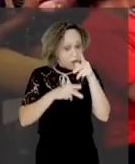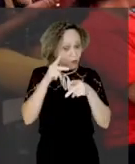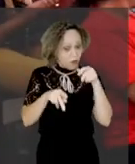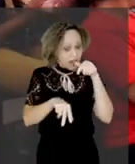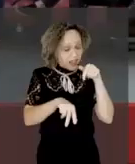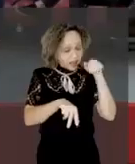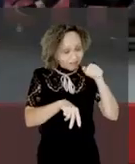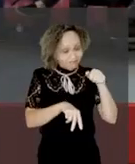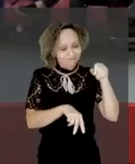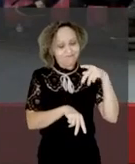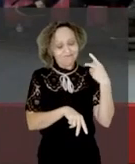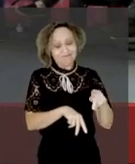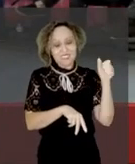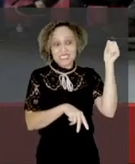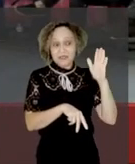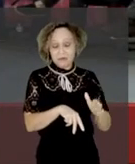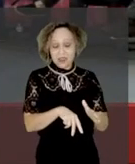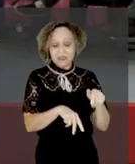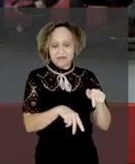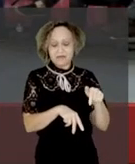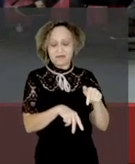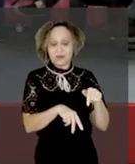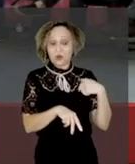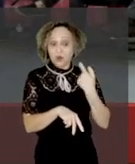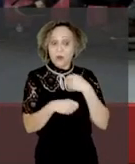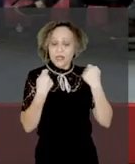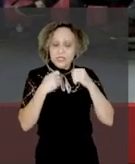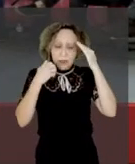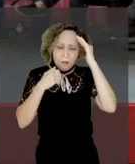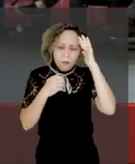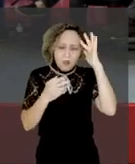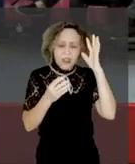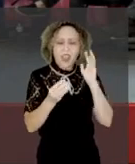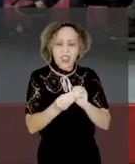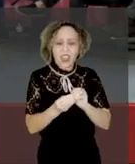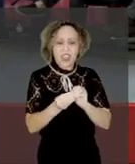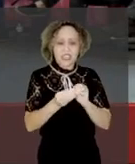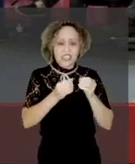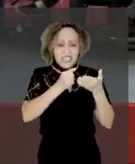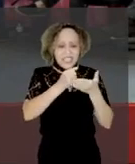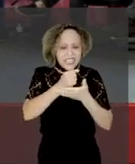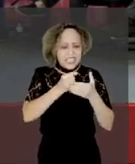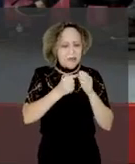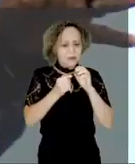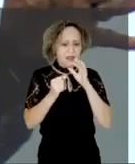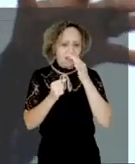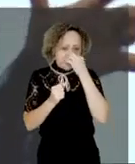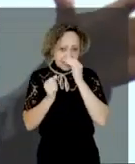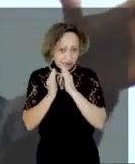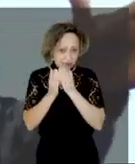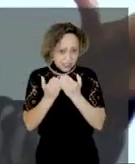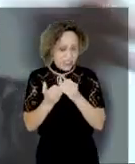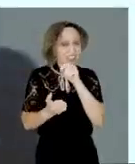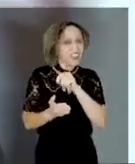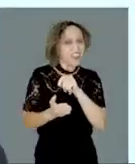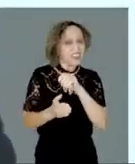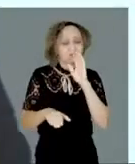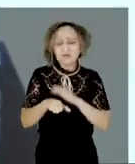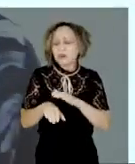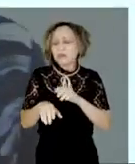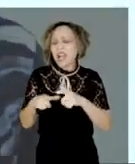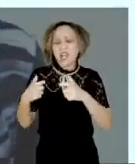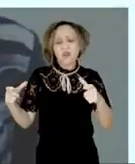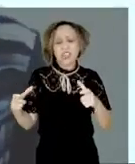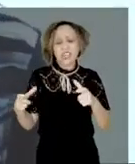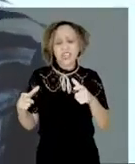Eu arrisco dizer, é verdade, em 2018, por muitas razões,